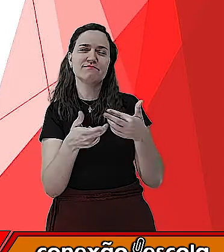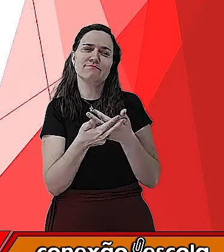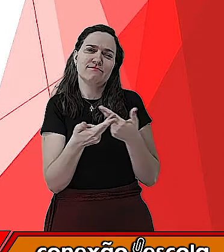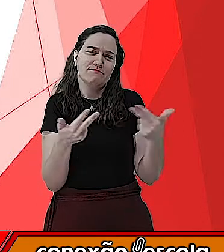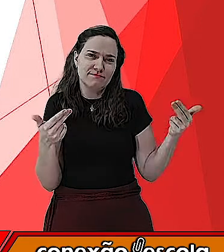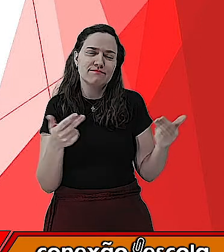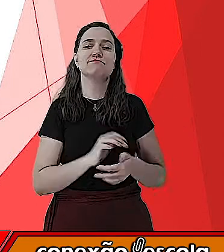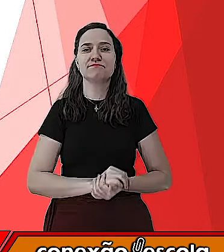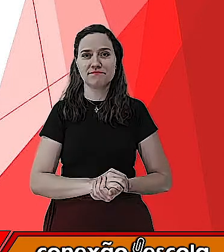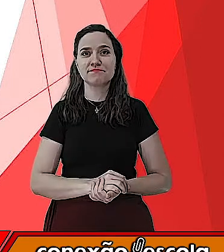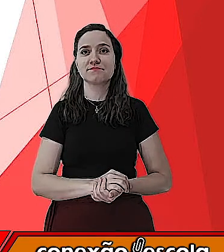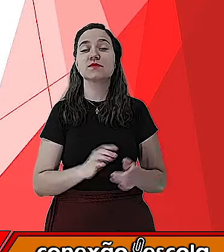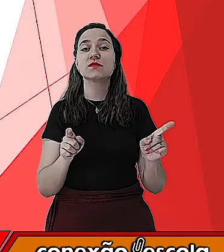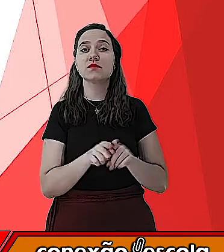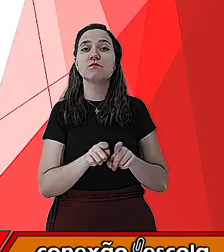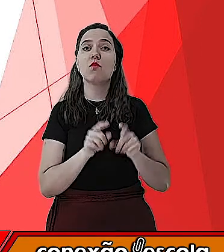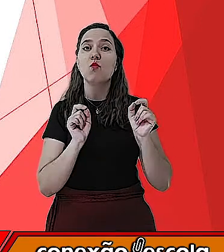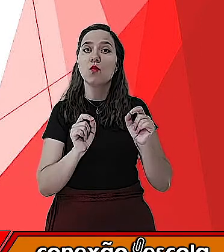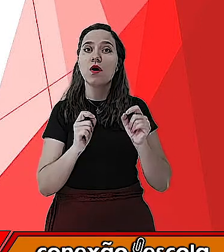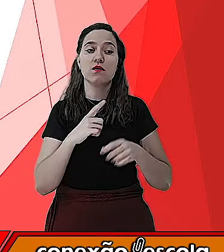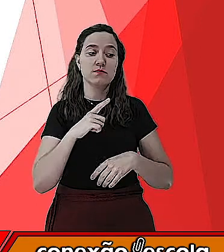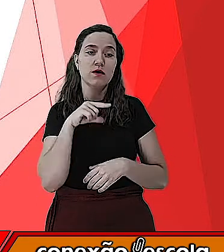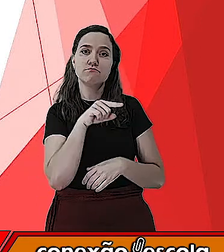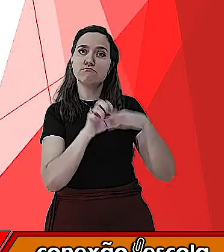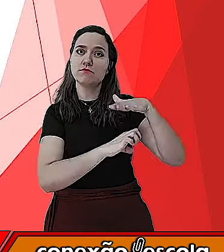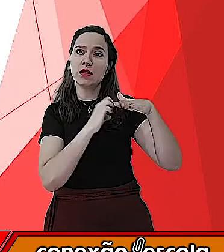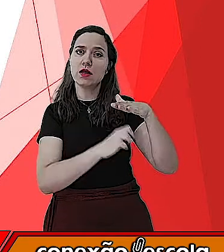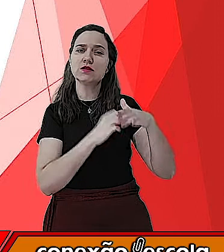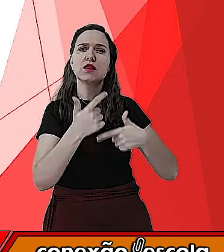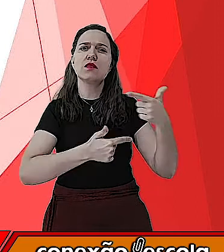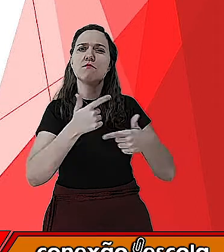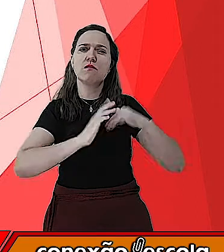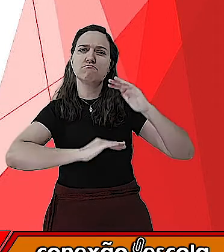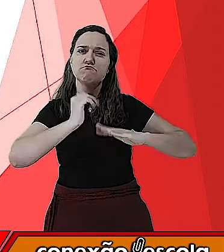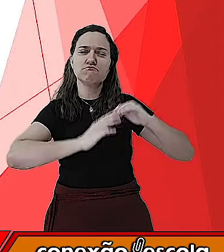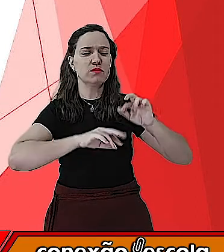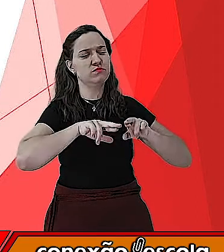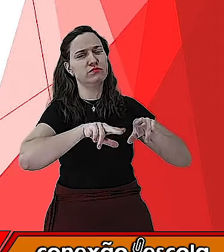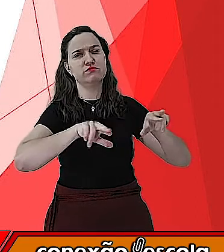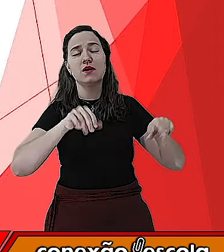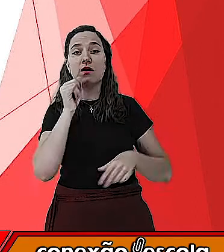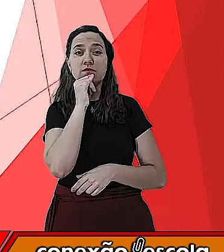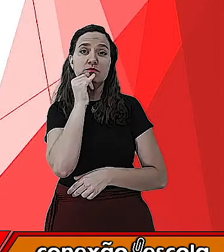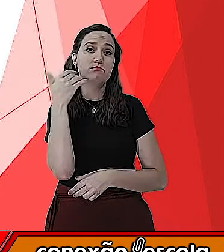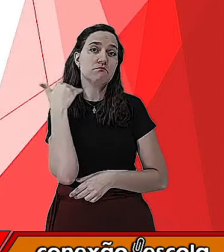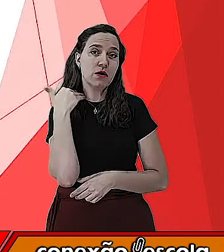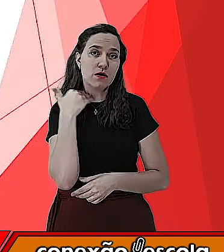Há ainda estabelecimentos que prestam serviços variados, como